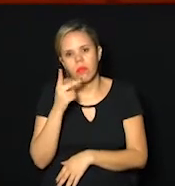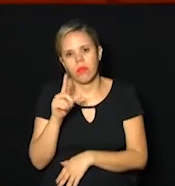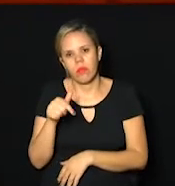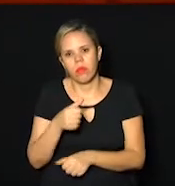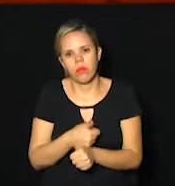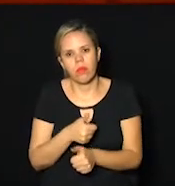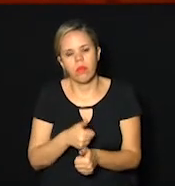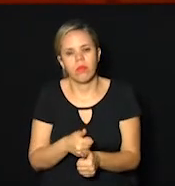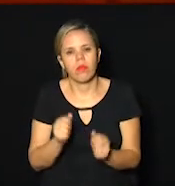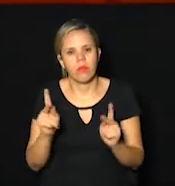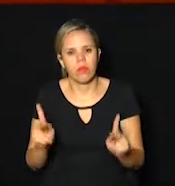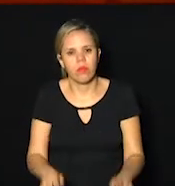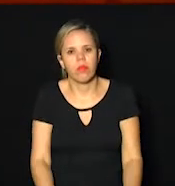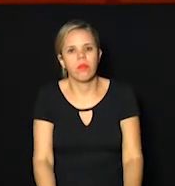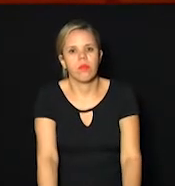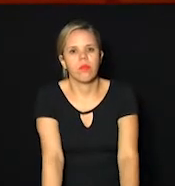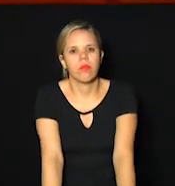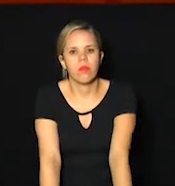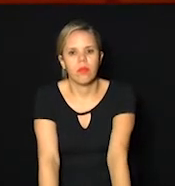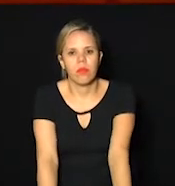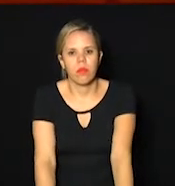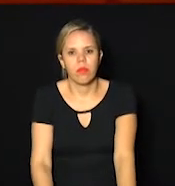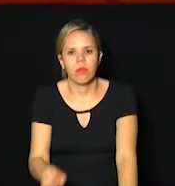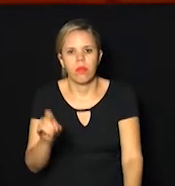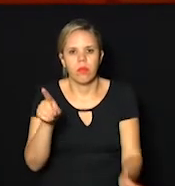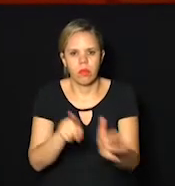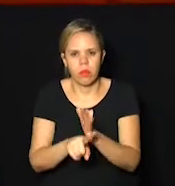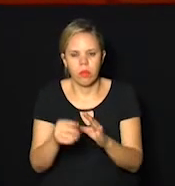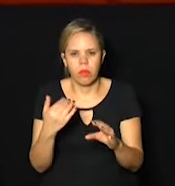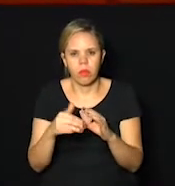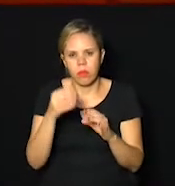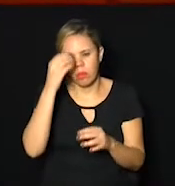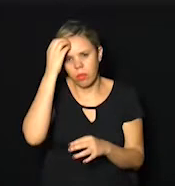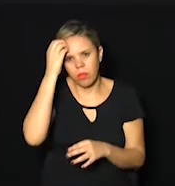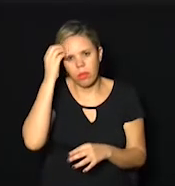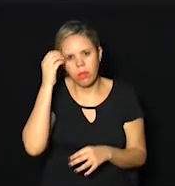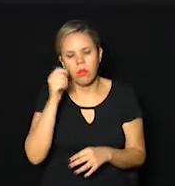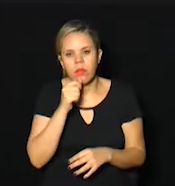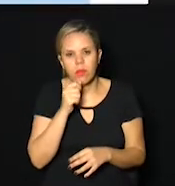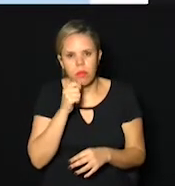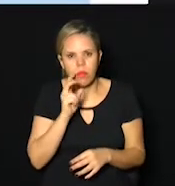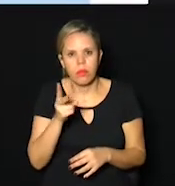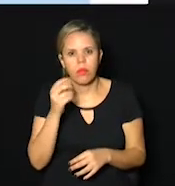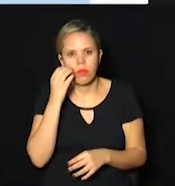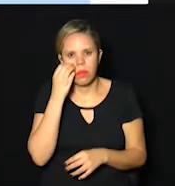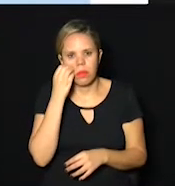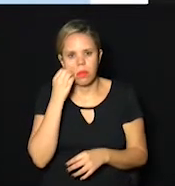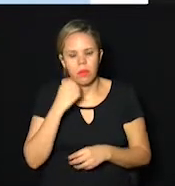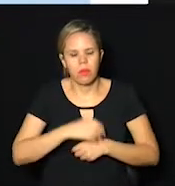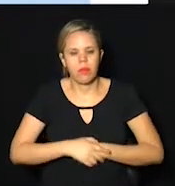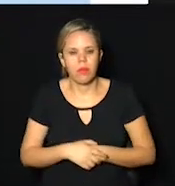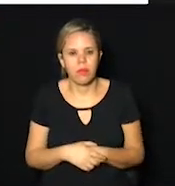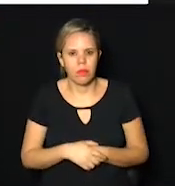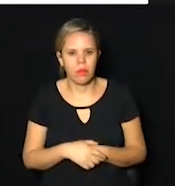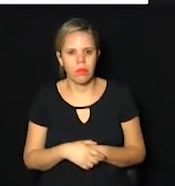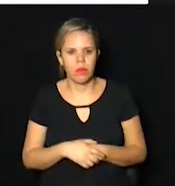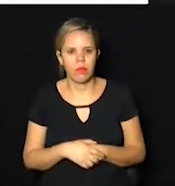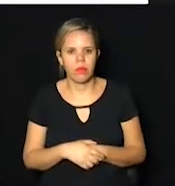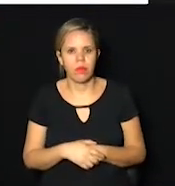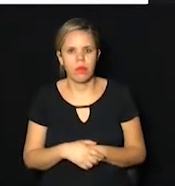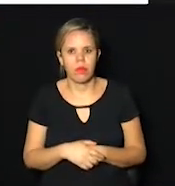pouco. Ok? Se vocês tiverem perguntas, podem mandar, mas enquanto isso a gente vai tocando, tá? Que mais,